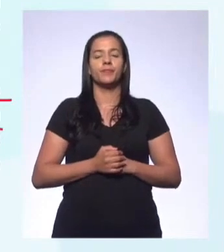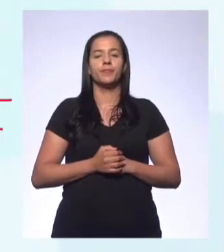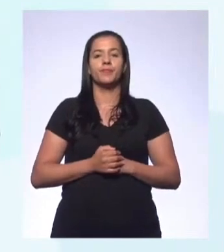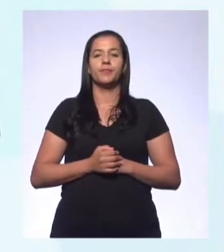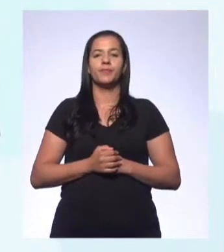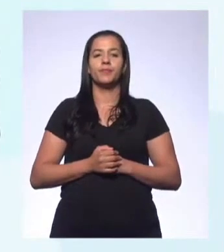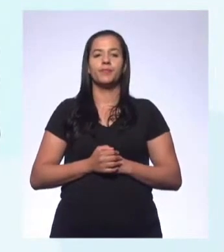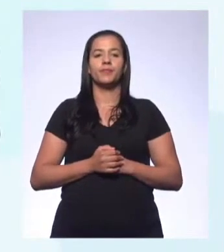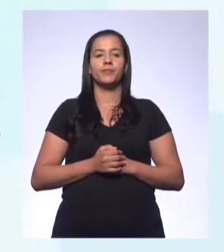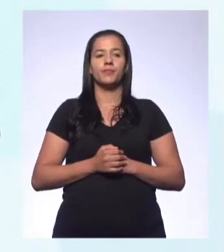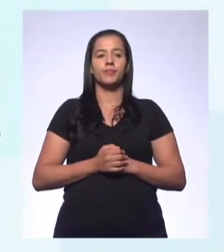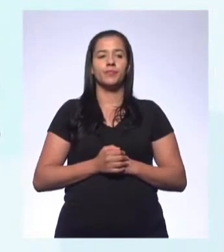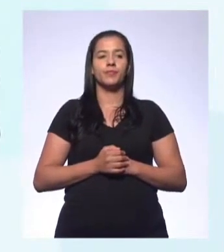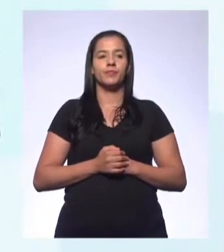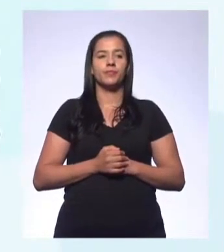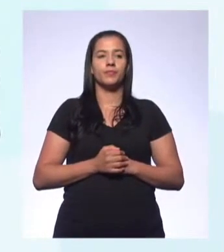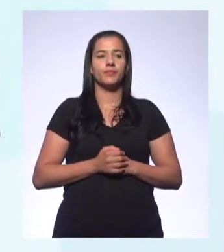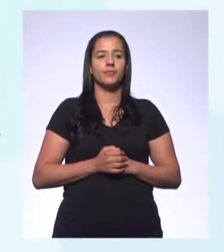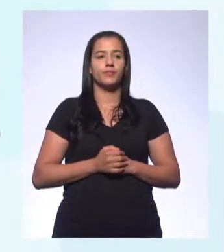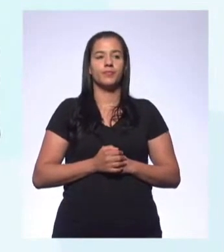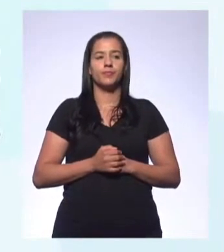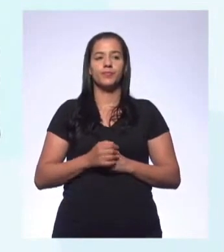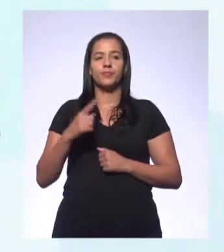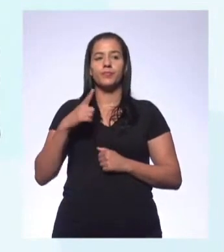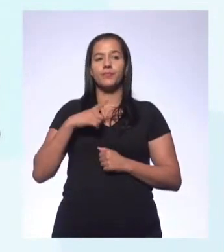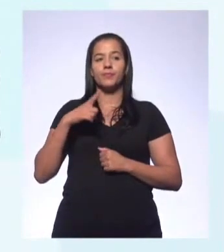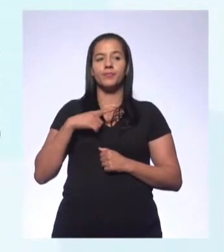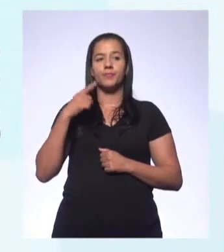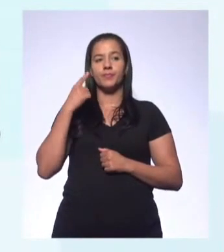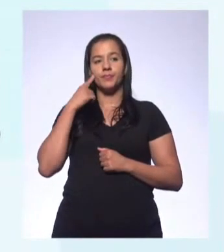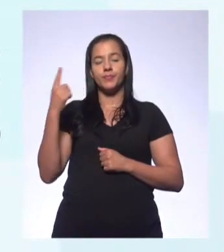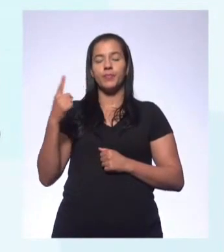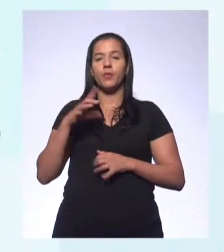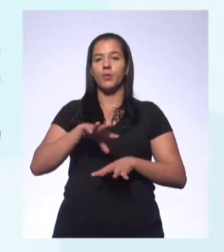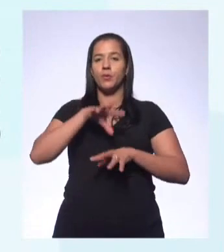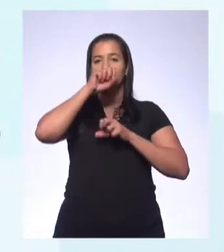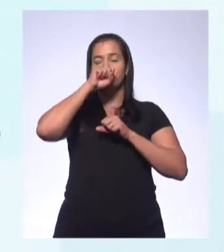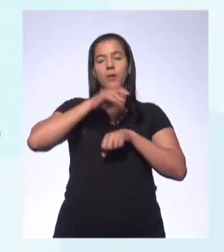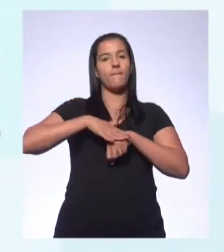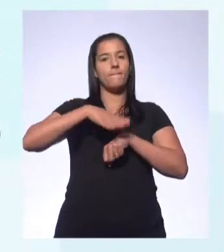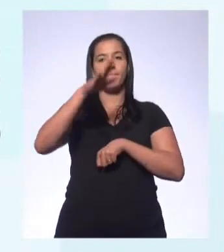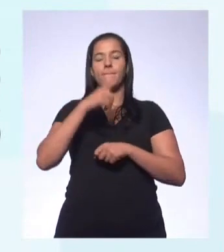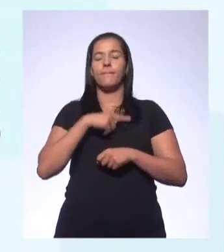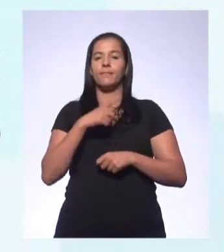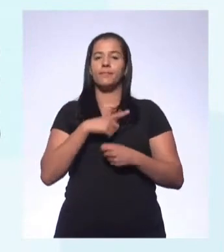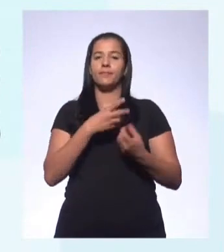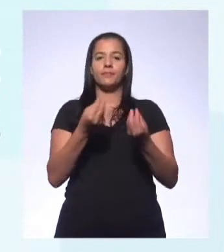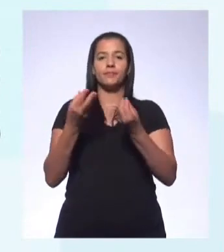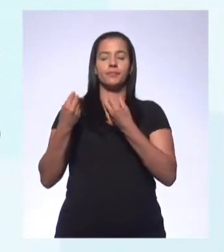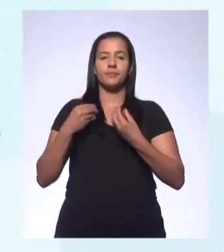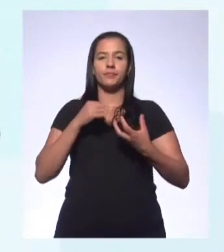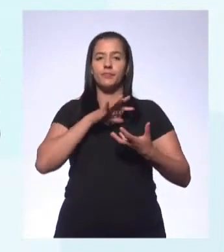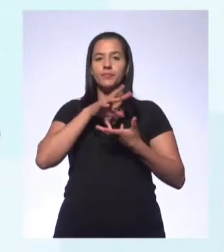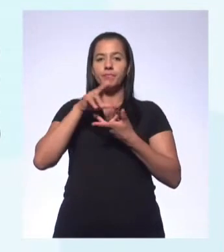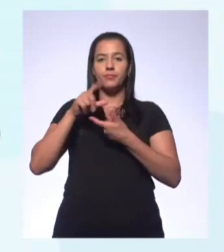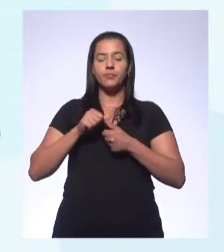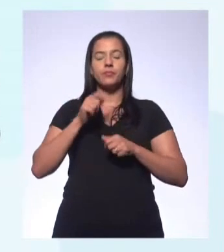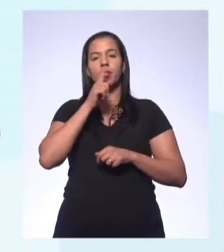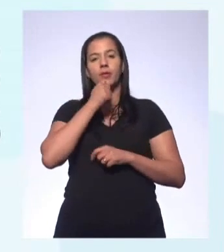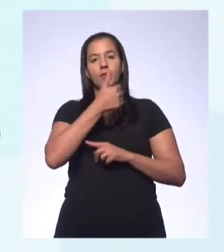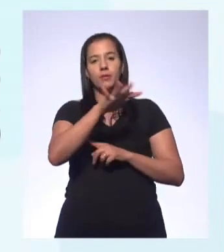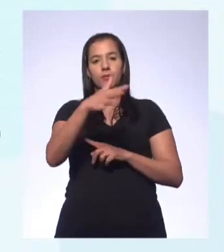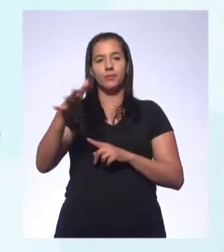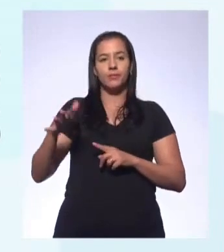ok? E aí nós temos, o oxigênio é o elemento mais abundante em massa na crosta terrestre e nos oceanos,